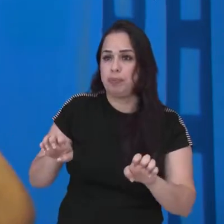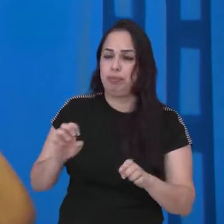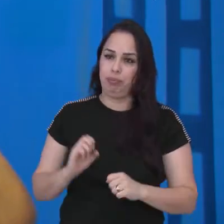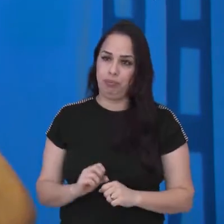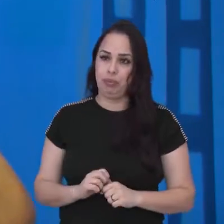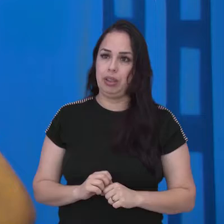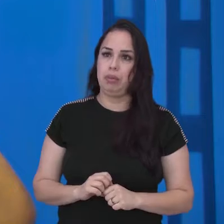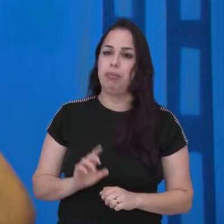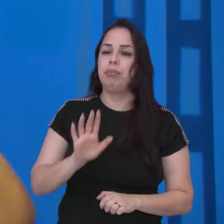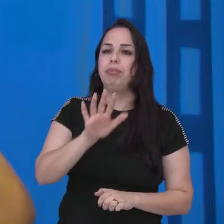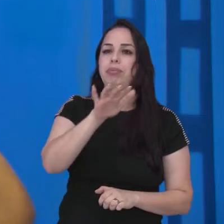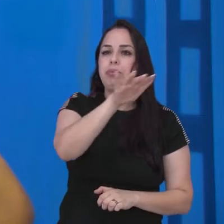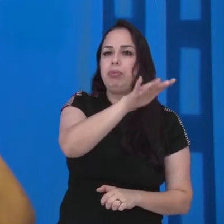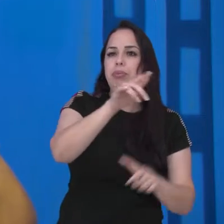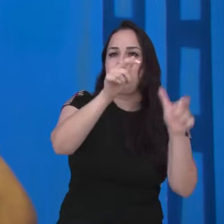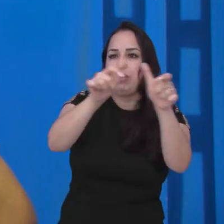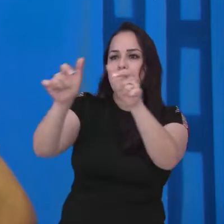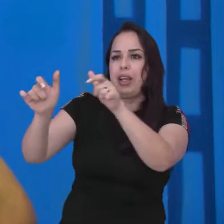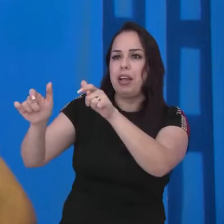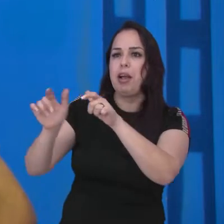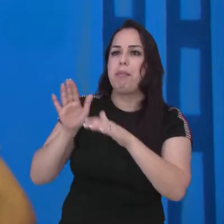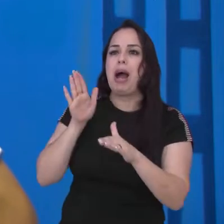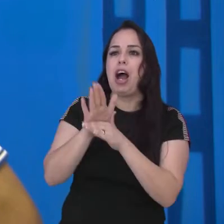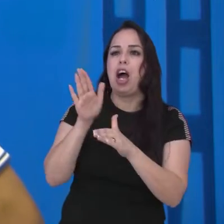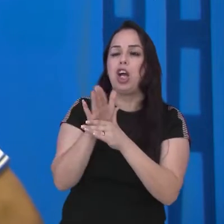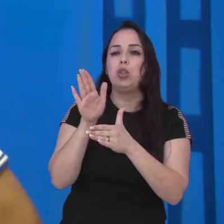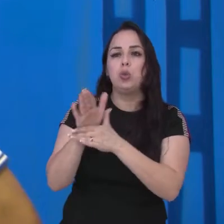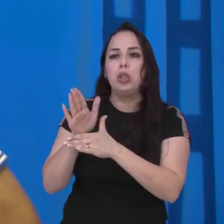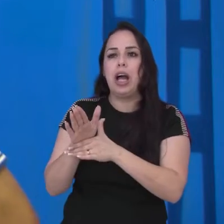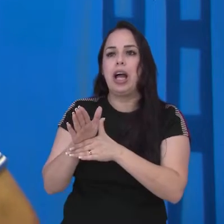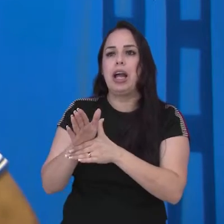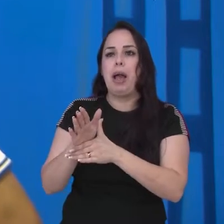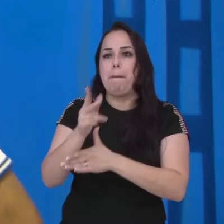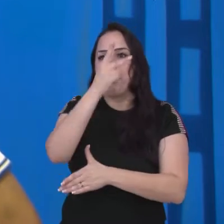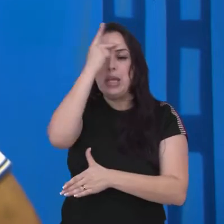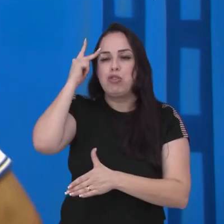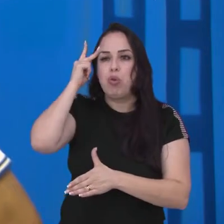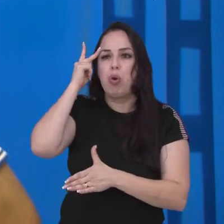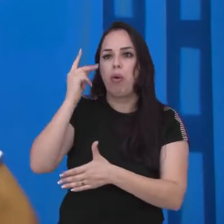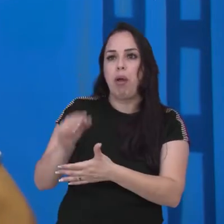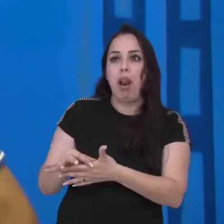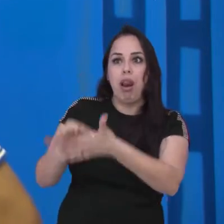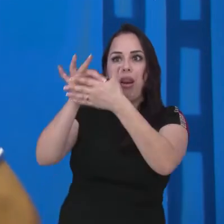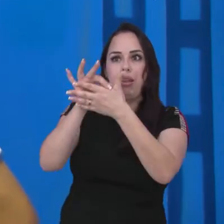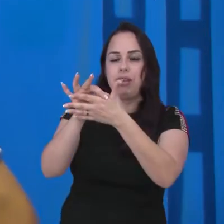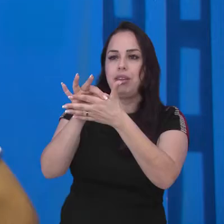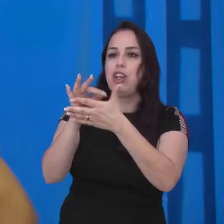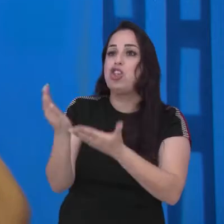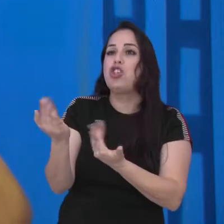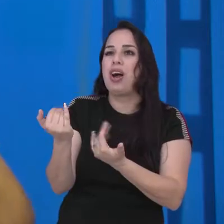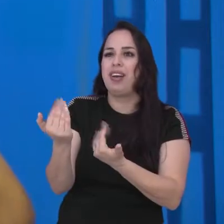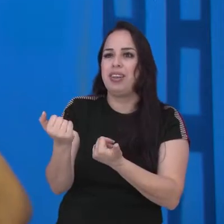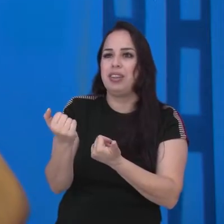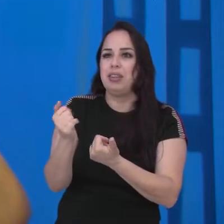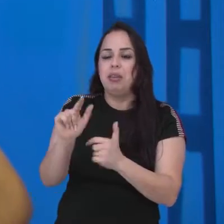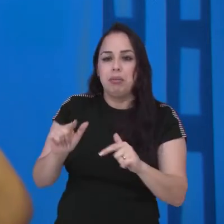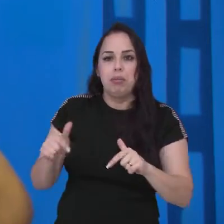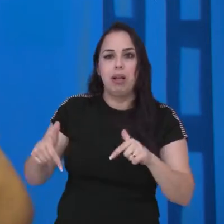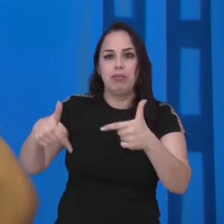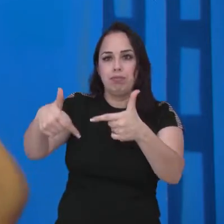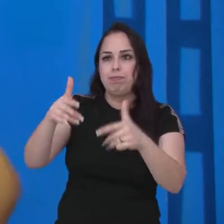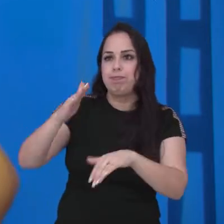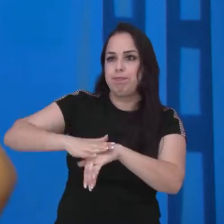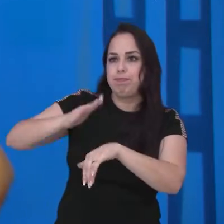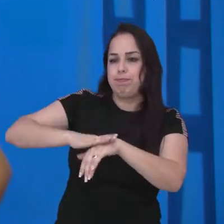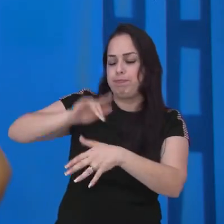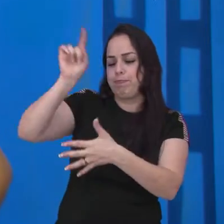uma ideia, criar e formar lideranças jovens, pra você ter uma ideia, para até poder fazer